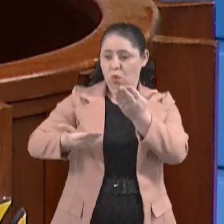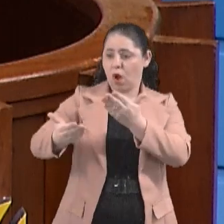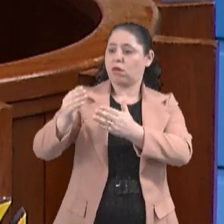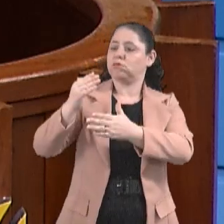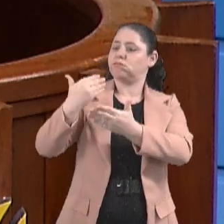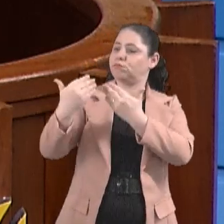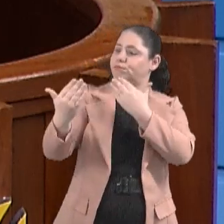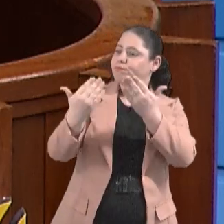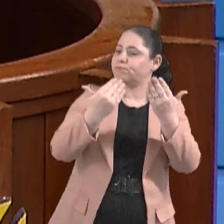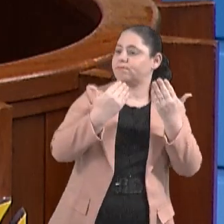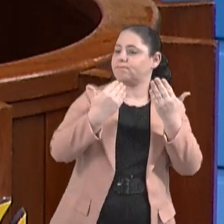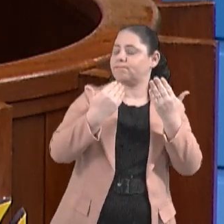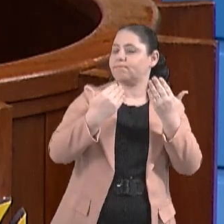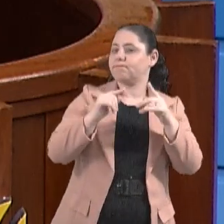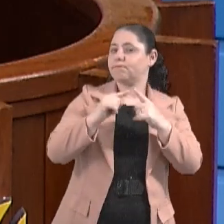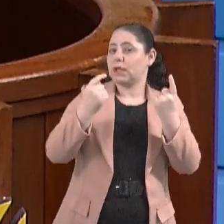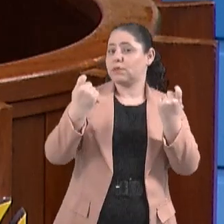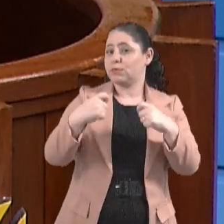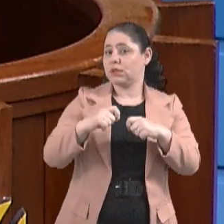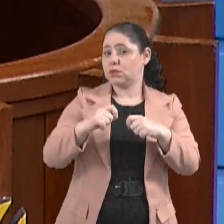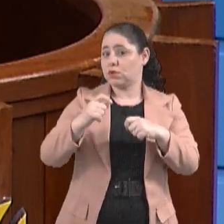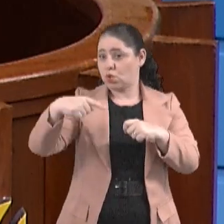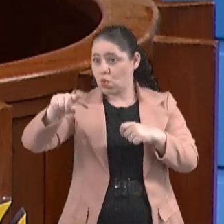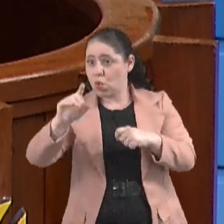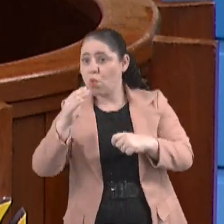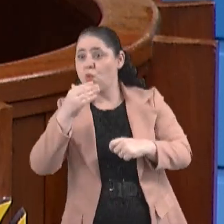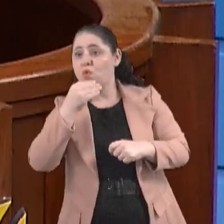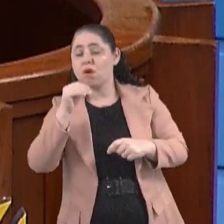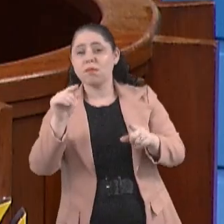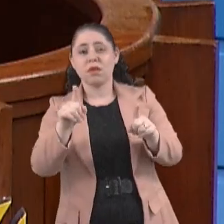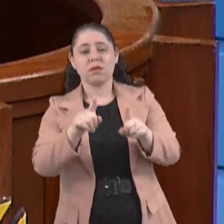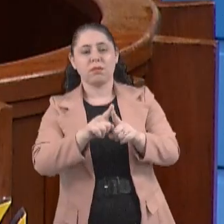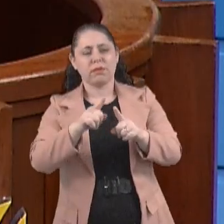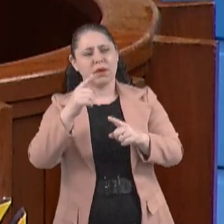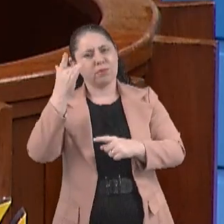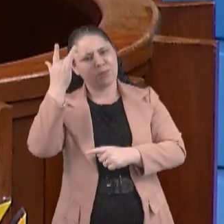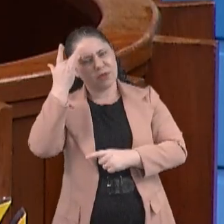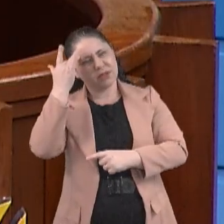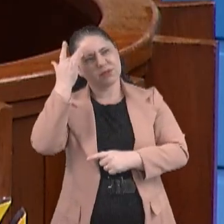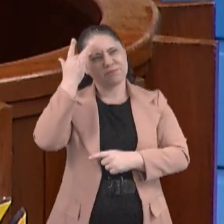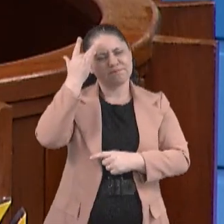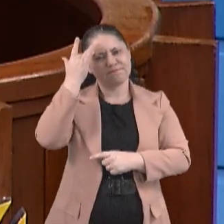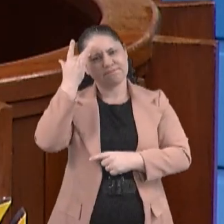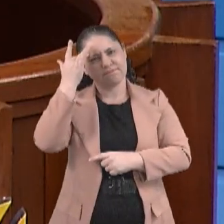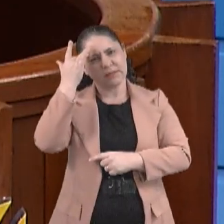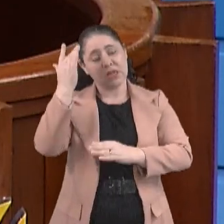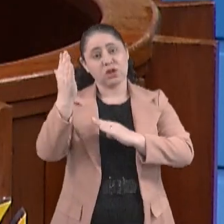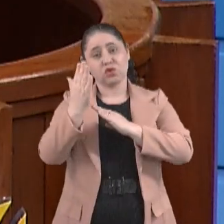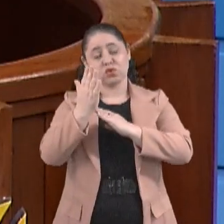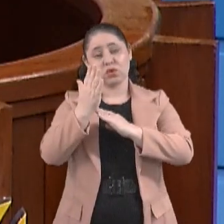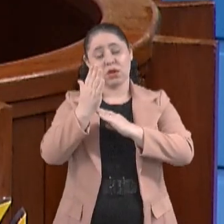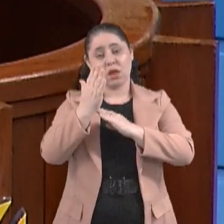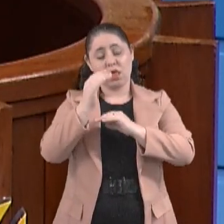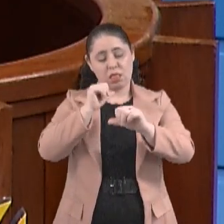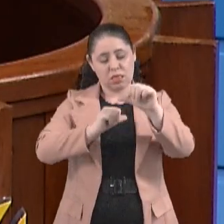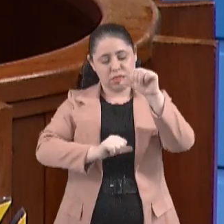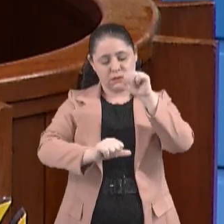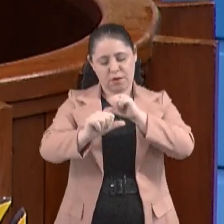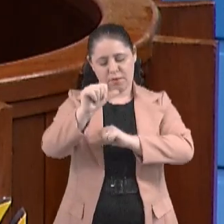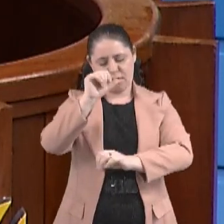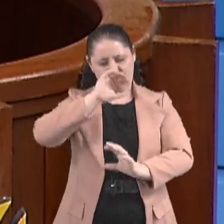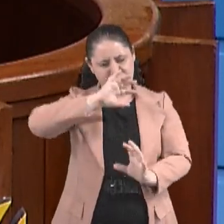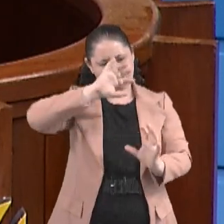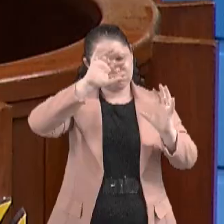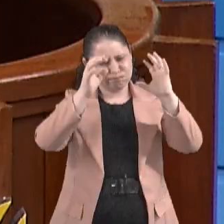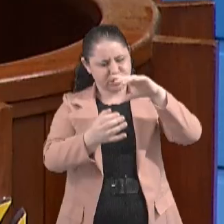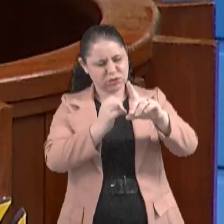outras mulheres, mas nós precisamos que os homens também reflitam sobre isso e nos ajudem a transformar essa